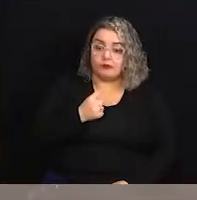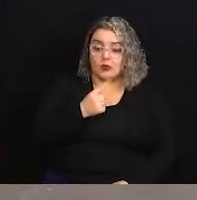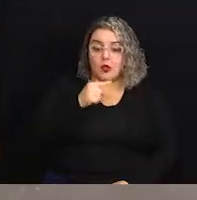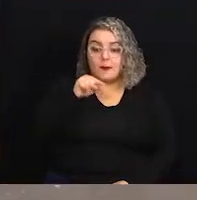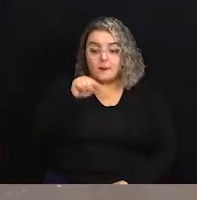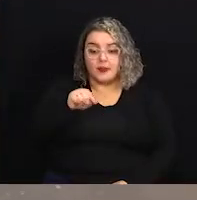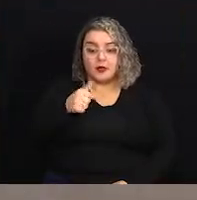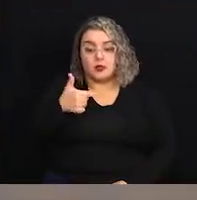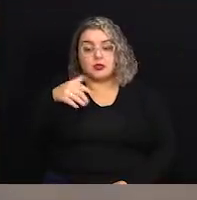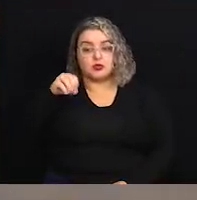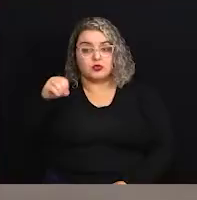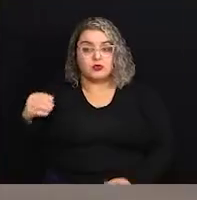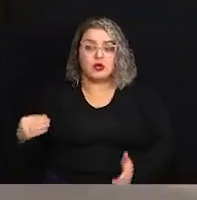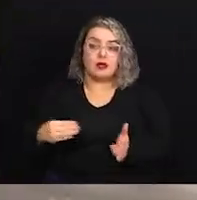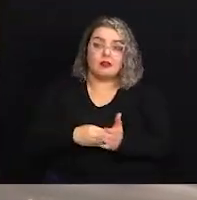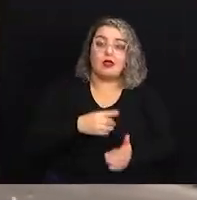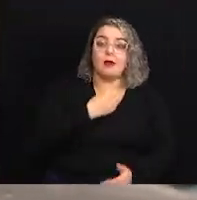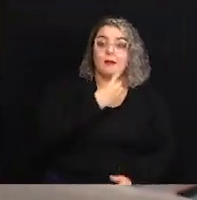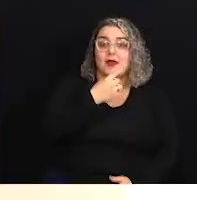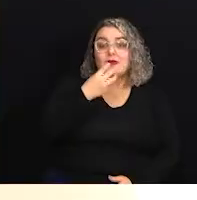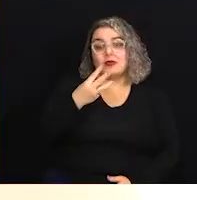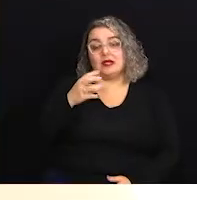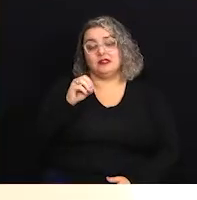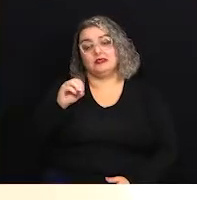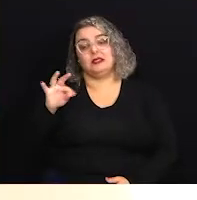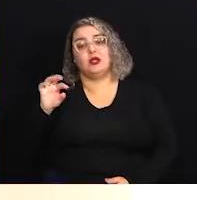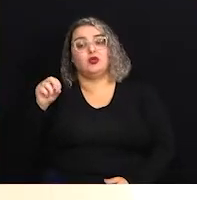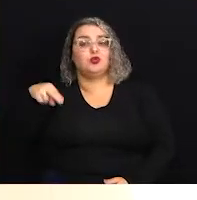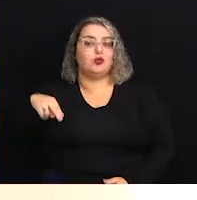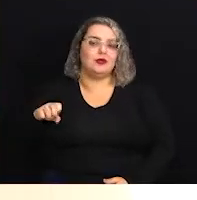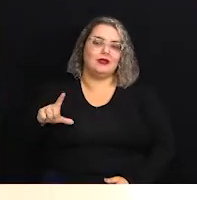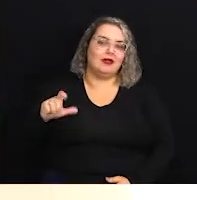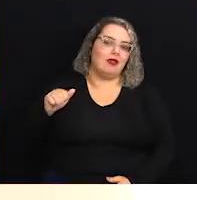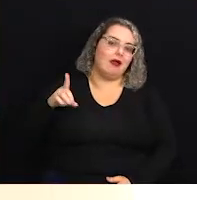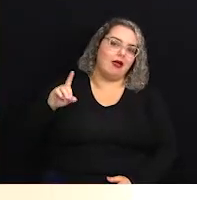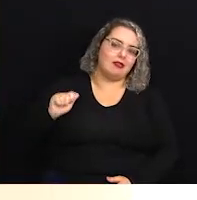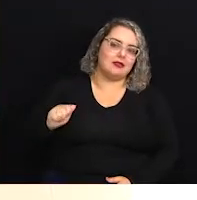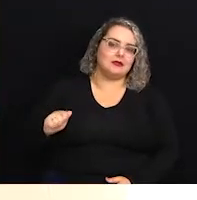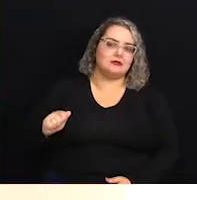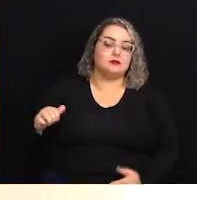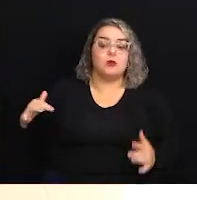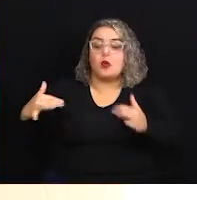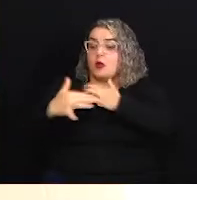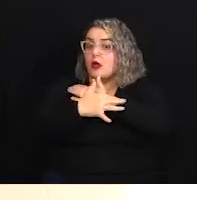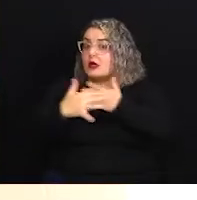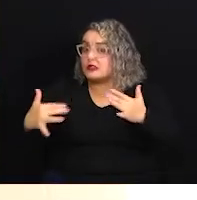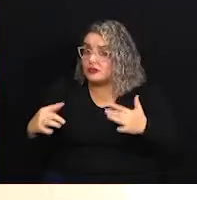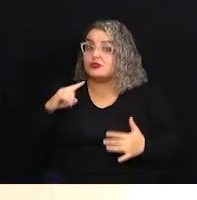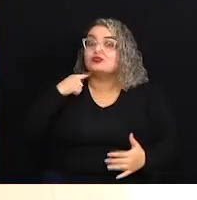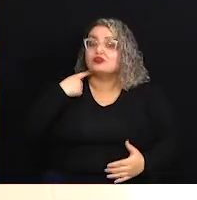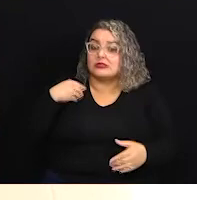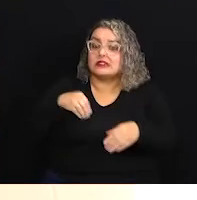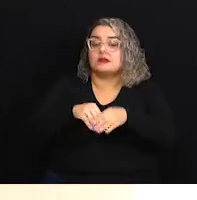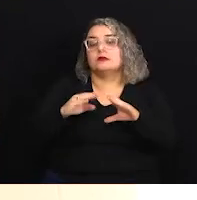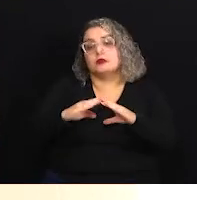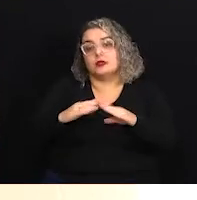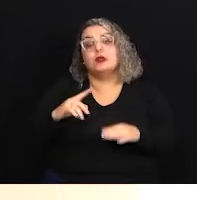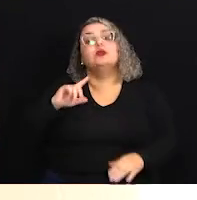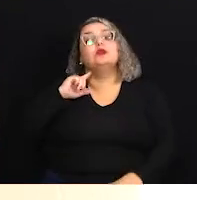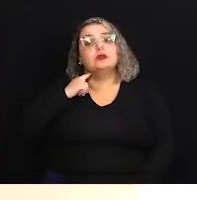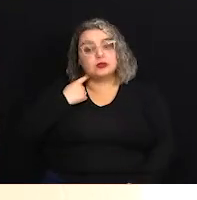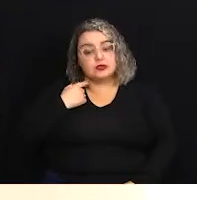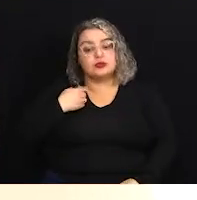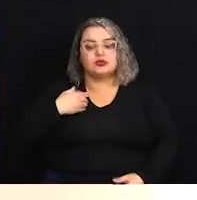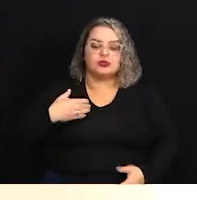de 1.200 a 1.300 toneladas de resíduos urbanos, que compreende o lixo domiciliar e o lixo